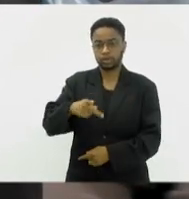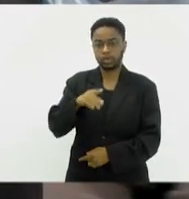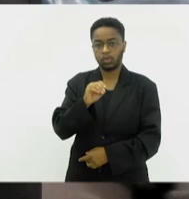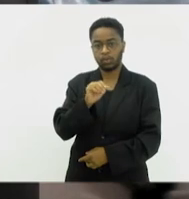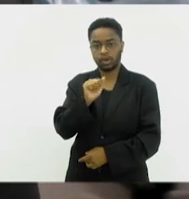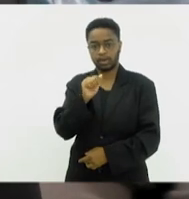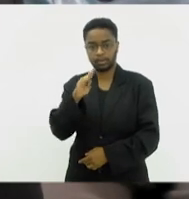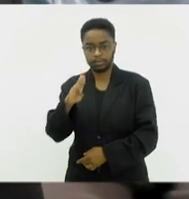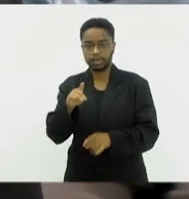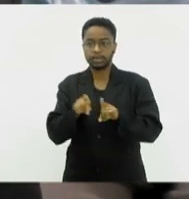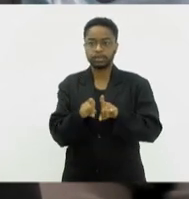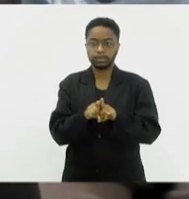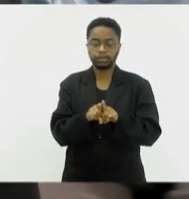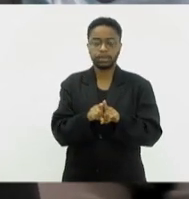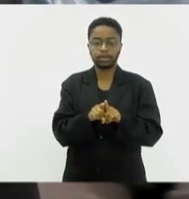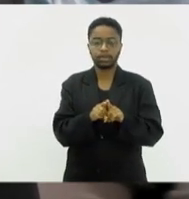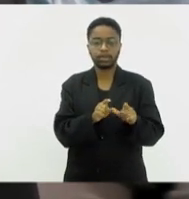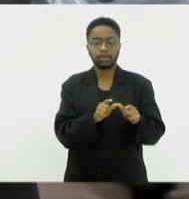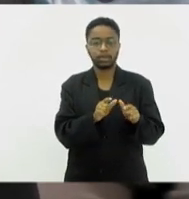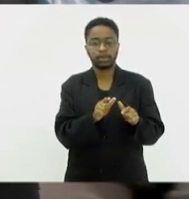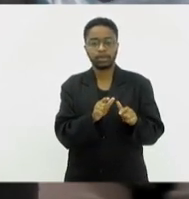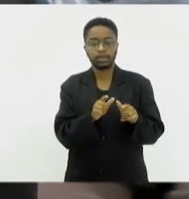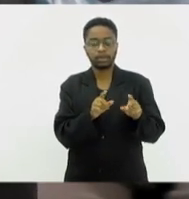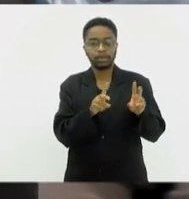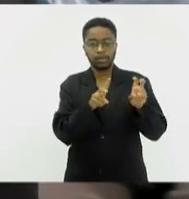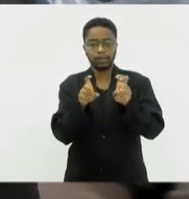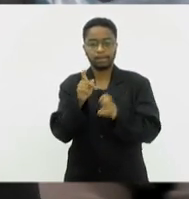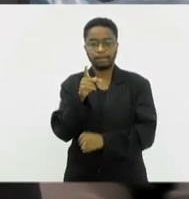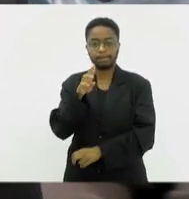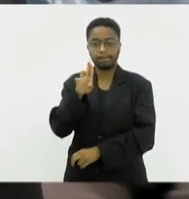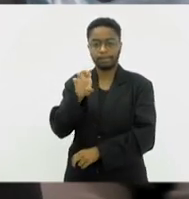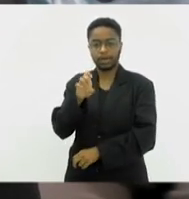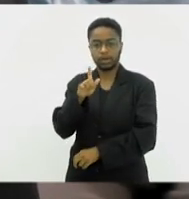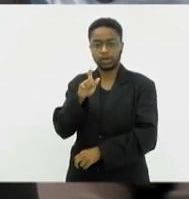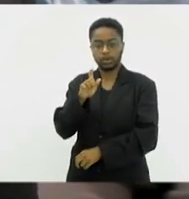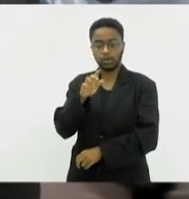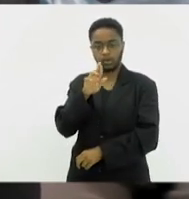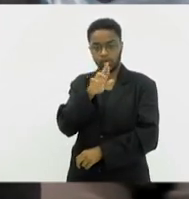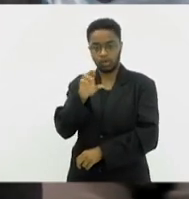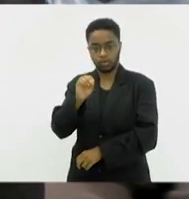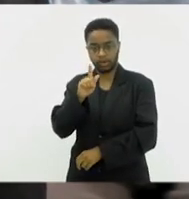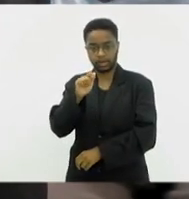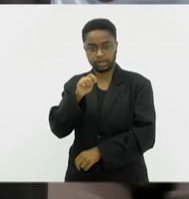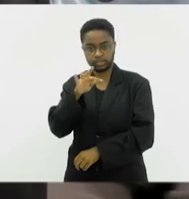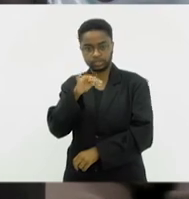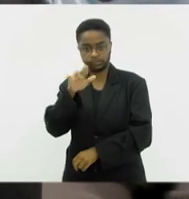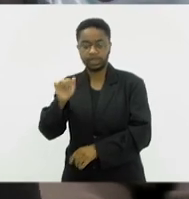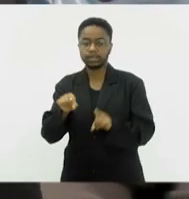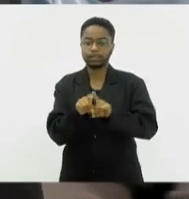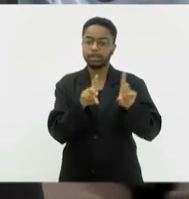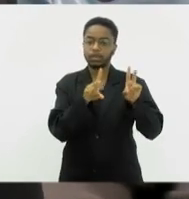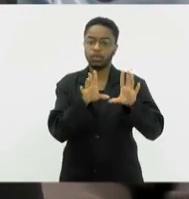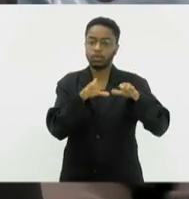de Prerrogativas da OAB e também na Comissão de Assuntos Relacionados à População de Rua.